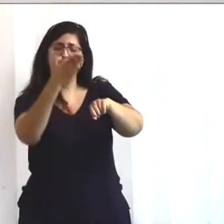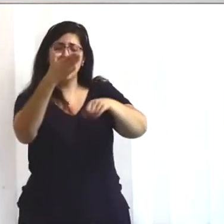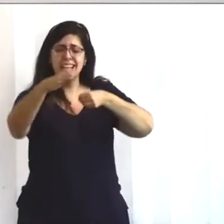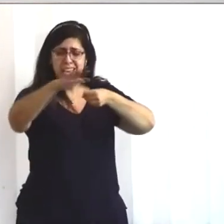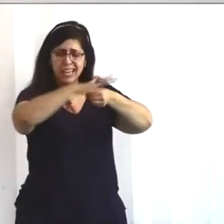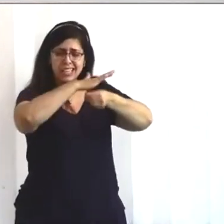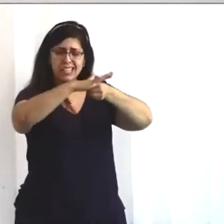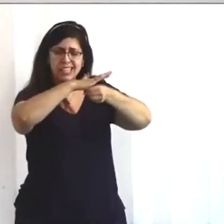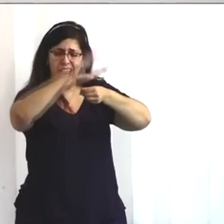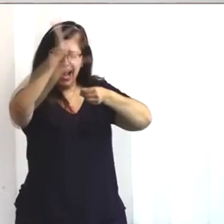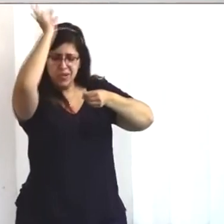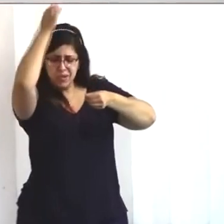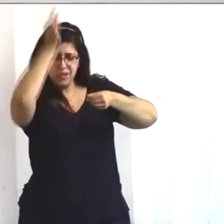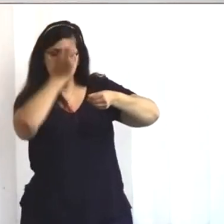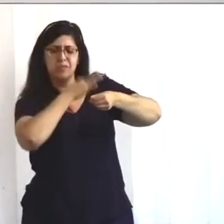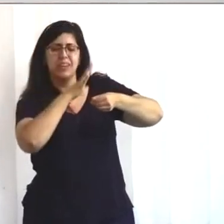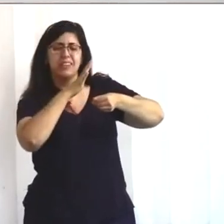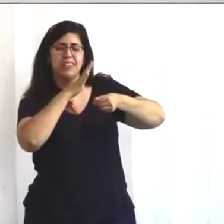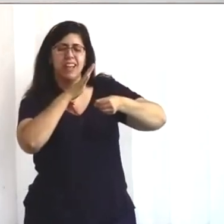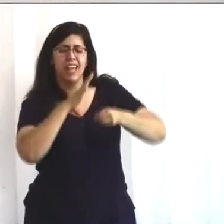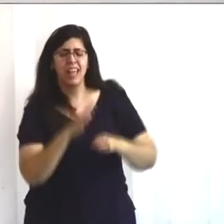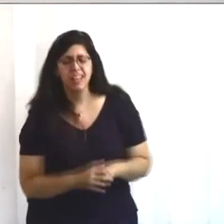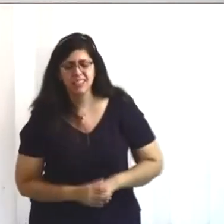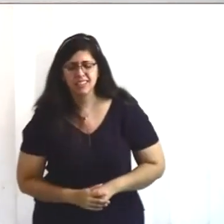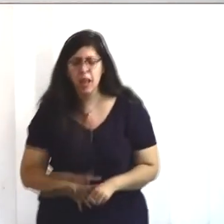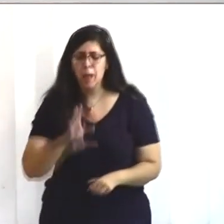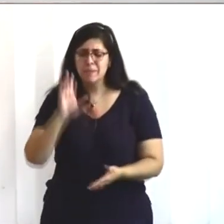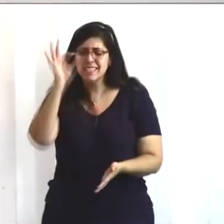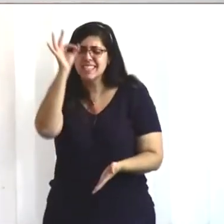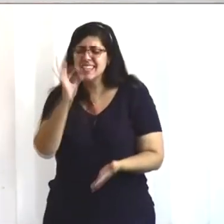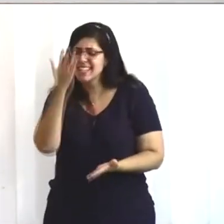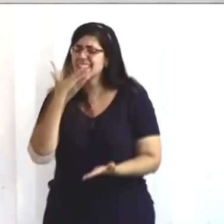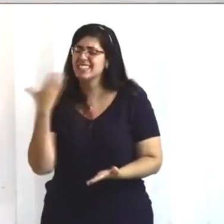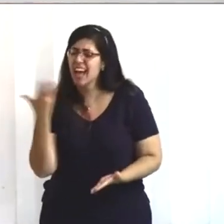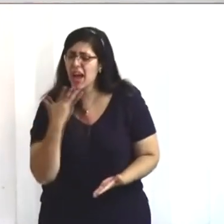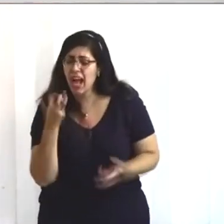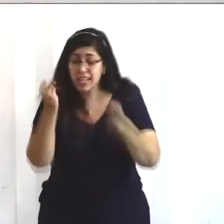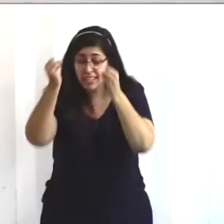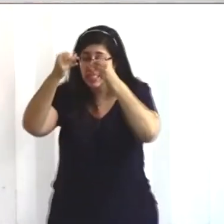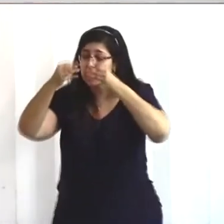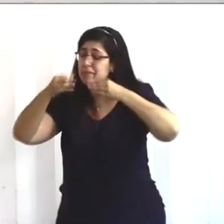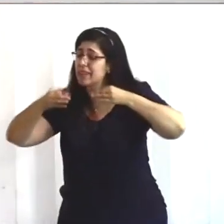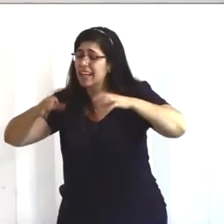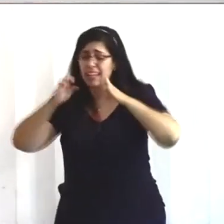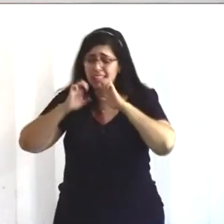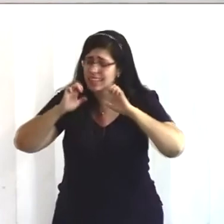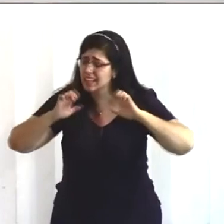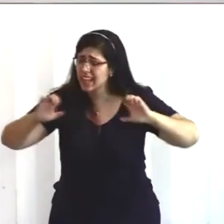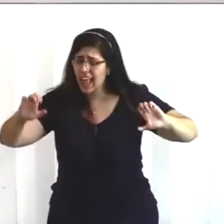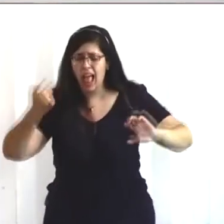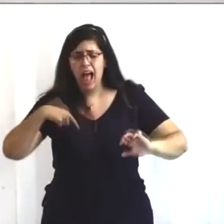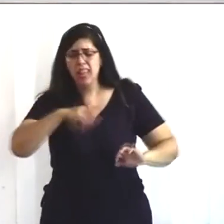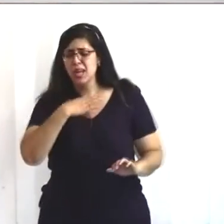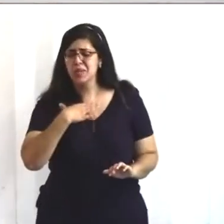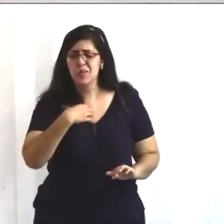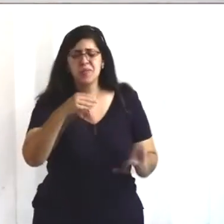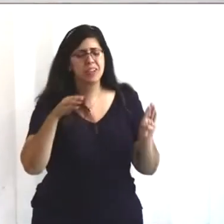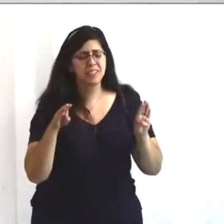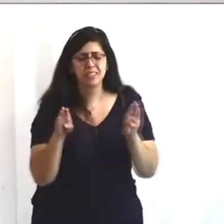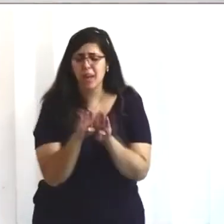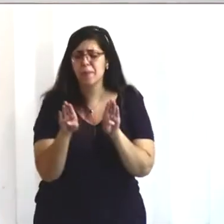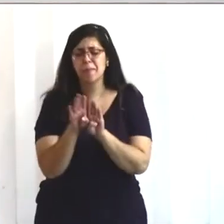Espírito Santo? A blasfêmia contra o Espírito Santo não é simplesmente negar a Jesus. É um pecado negar a Jesus, mas ela não é a blasfêmia contra o Espírito